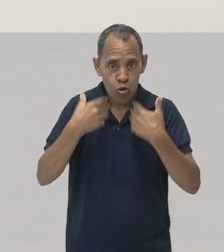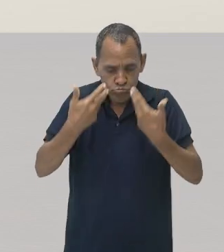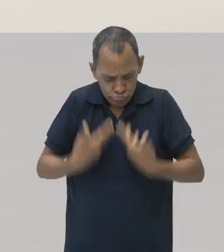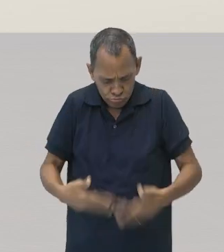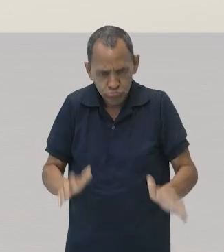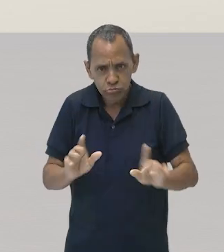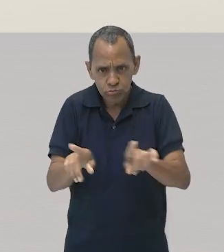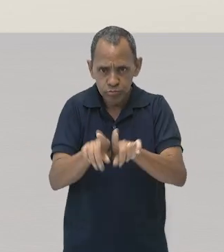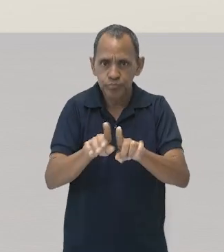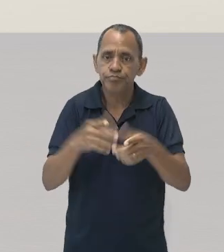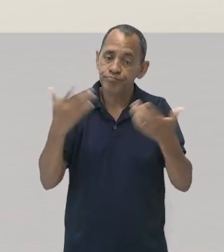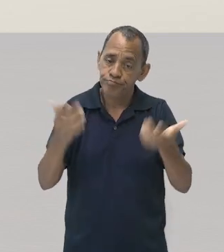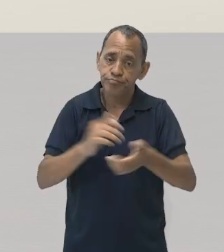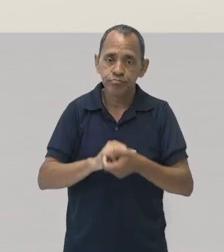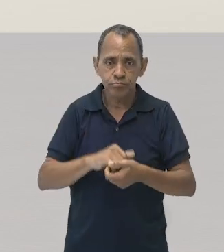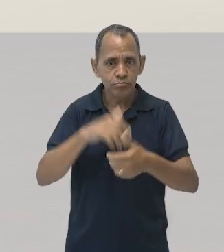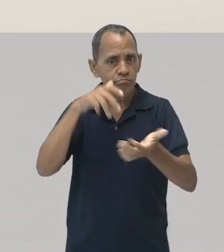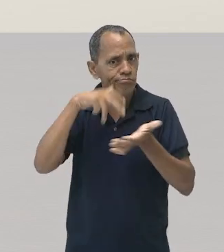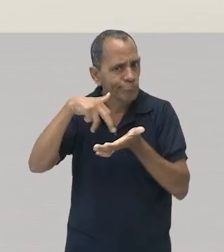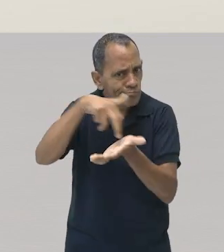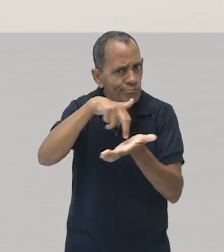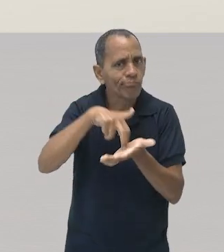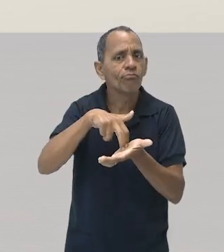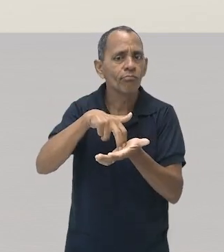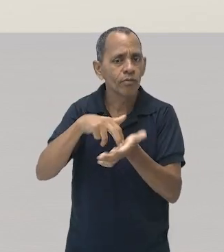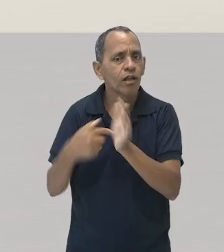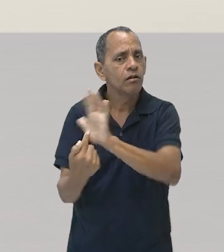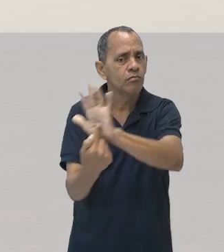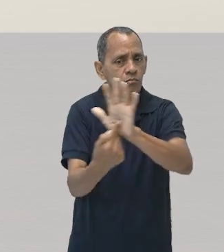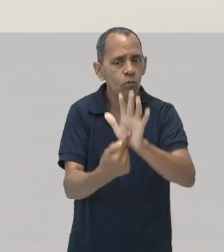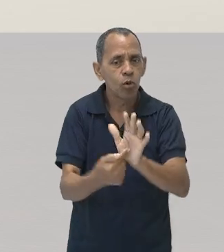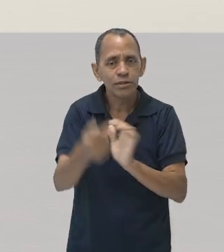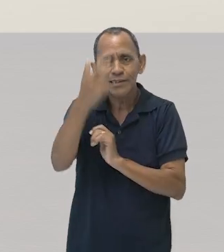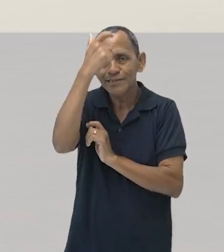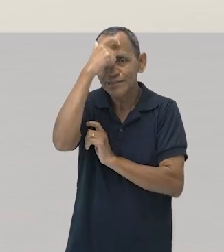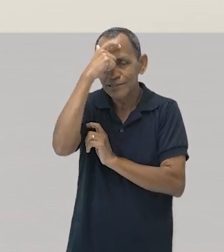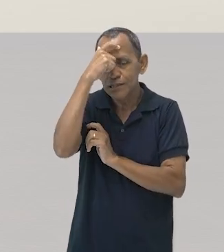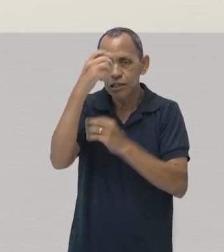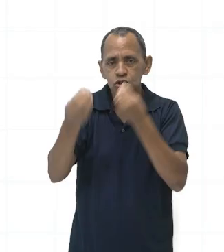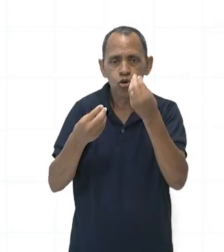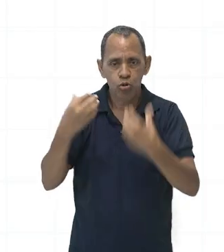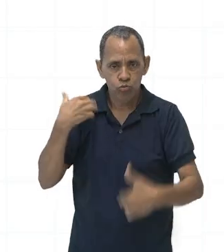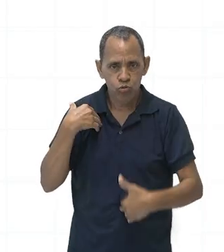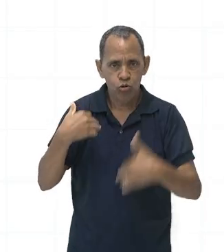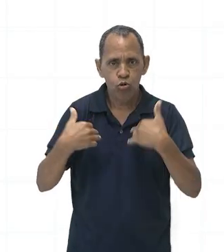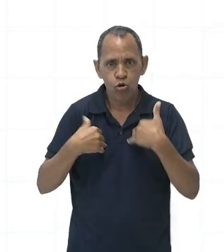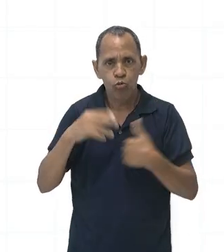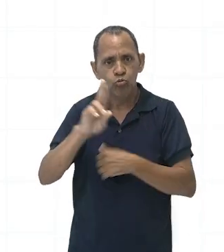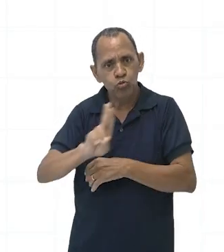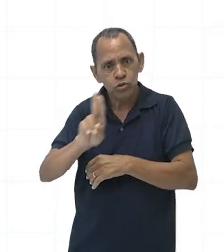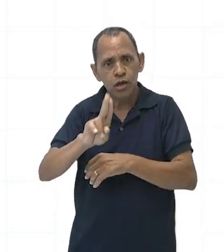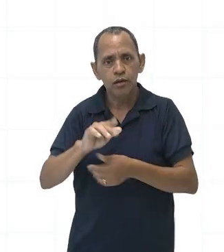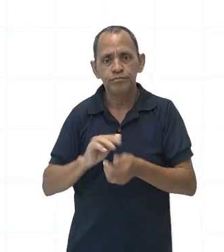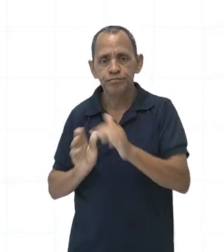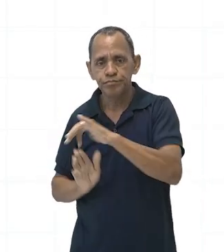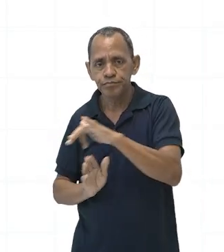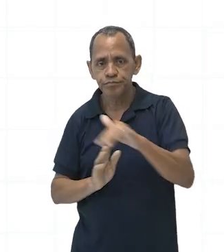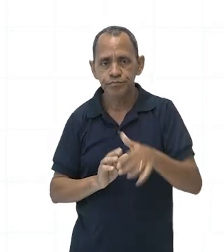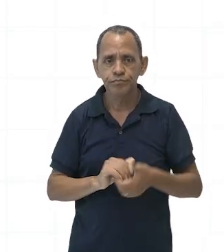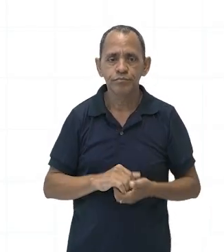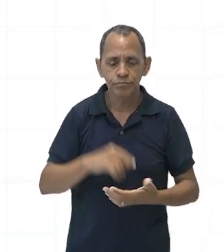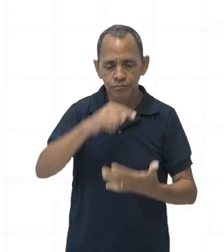Então, a dança traz esse benefício da consciência corporal. Prosseguindo.